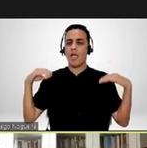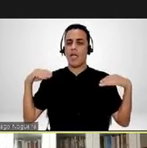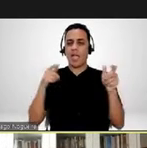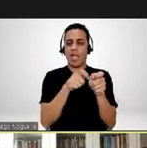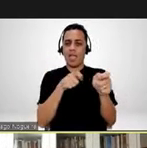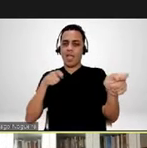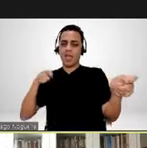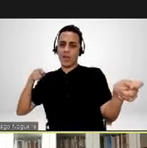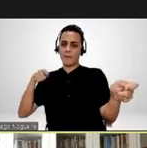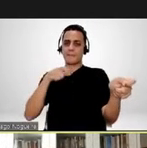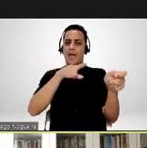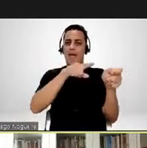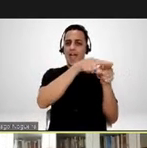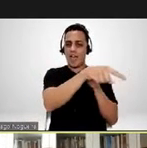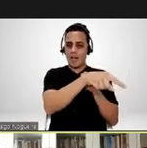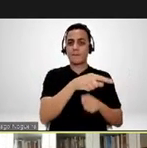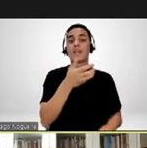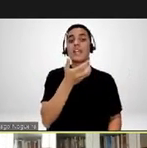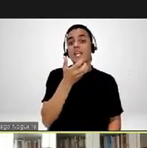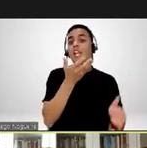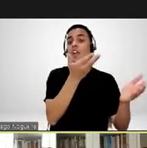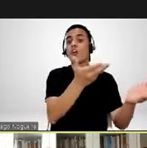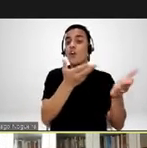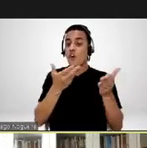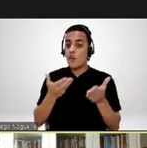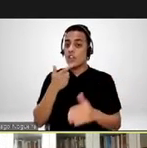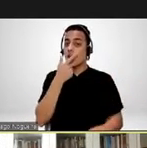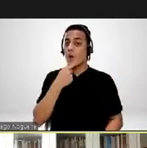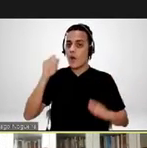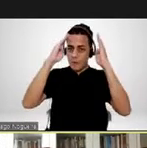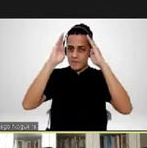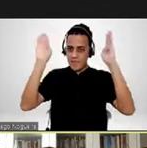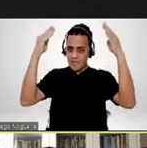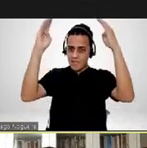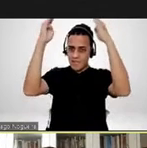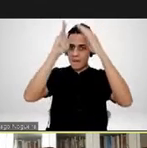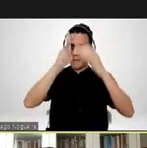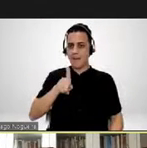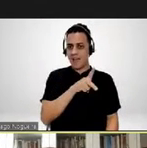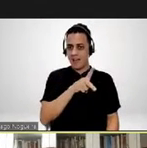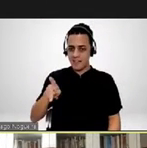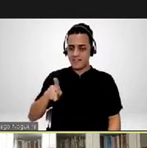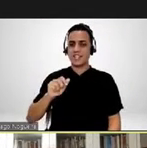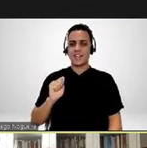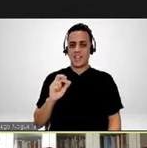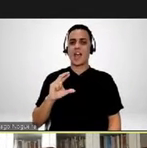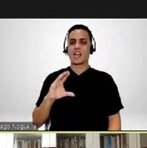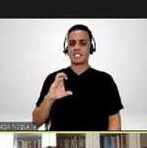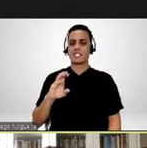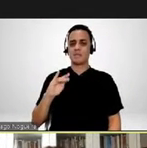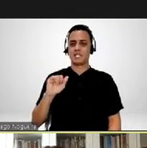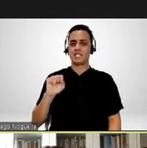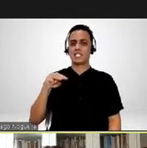a pretexto de convidar o arcebispo de Vitória a visitar a exposição. O